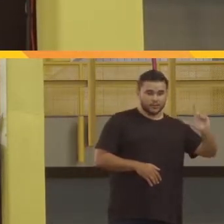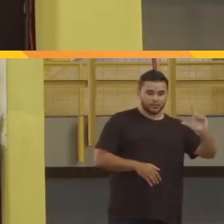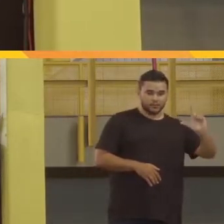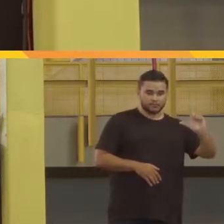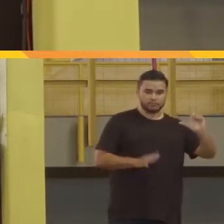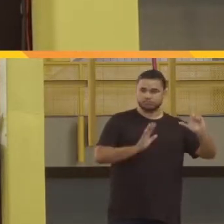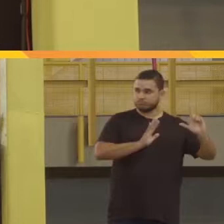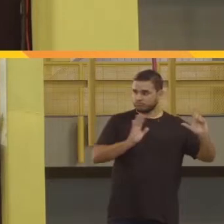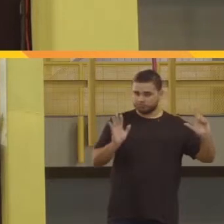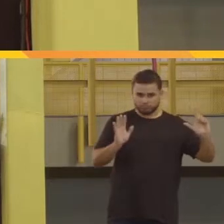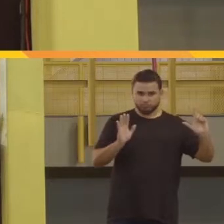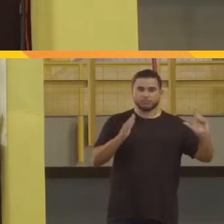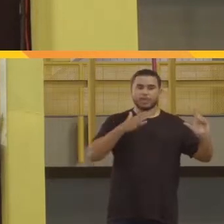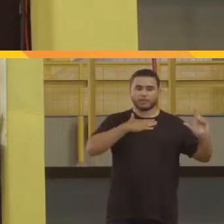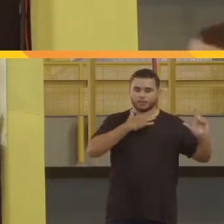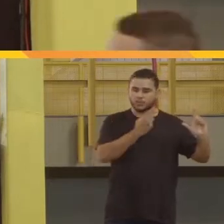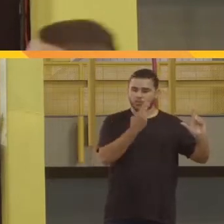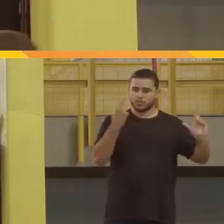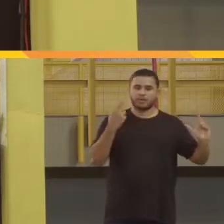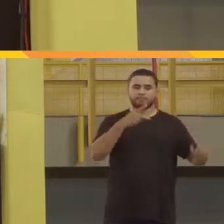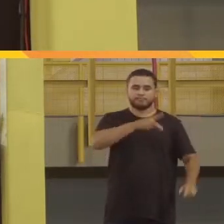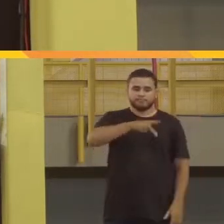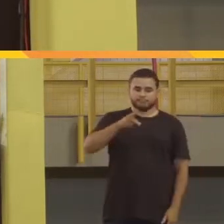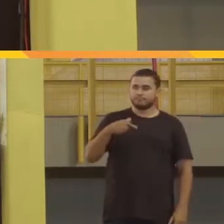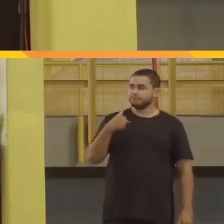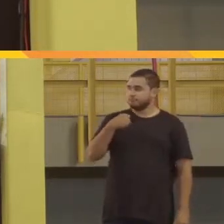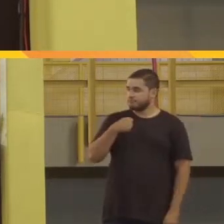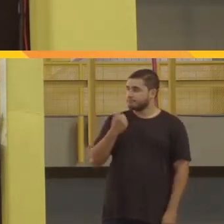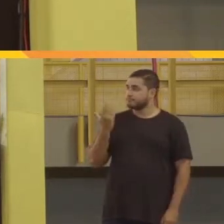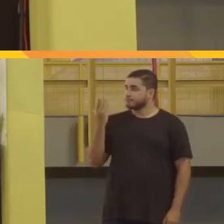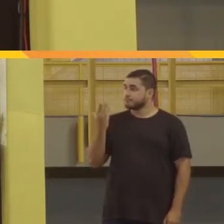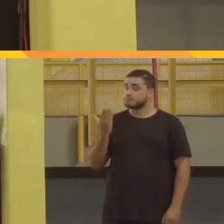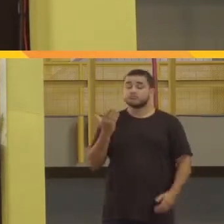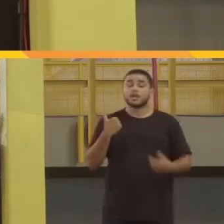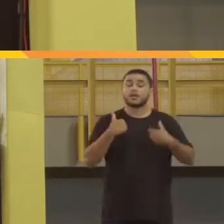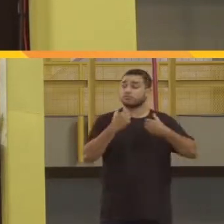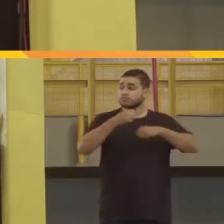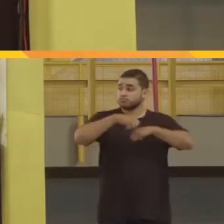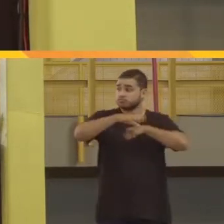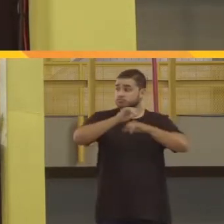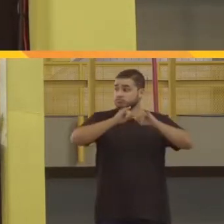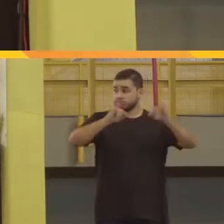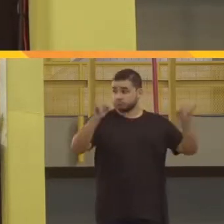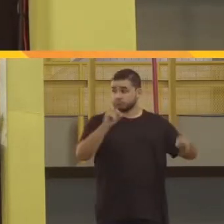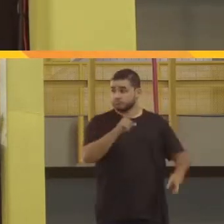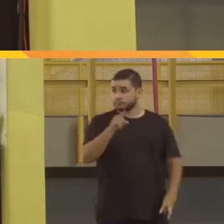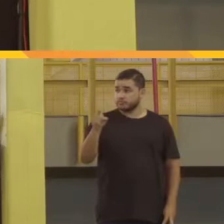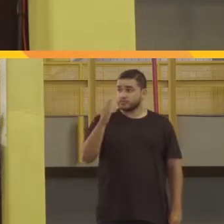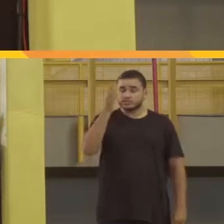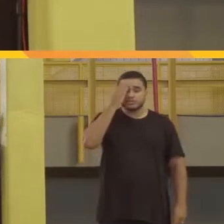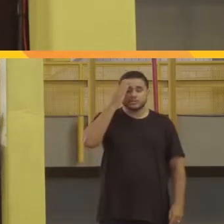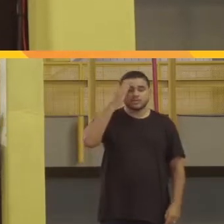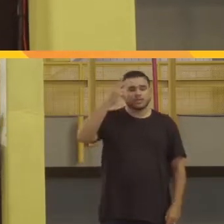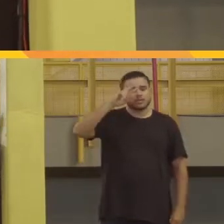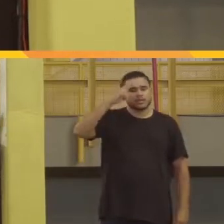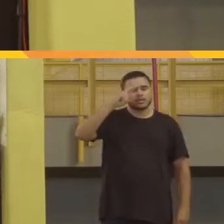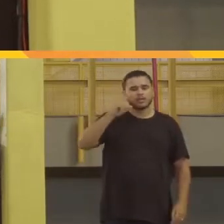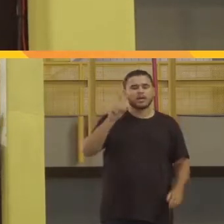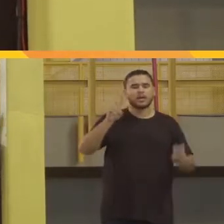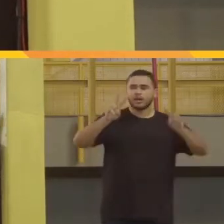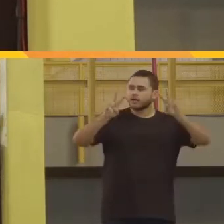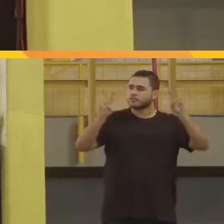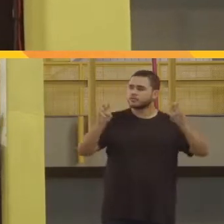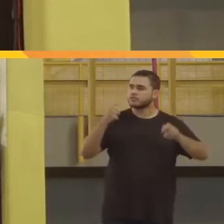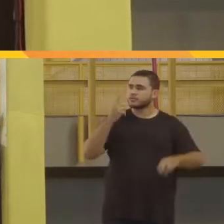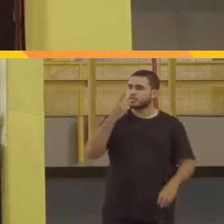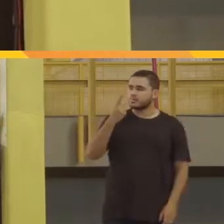ser um enorme prazer poder auxiliar vocês. E gostaria de dizer algo mais. Como vocês devem ter reparado nessa camisa linda que eu